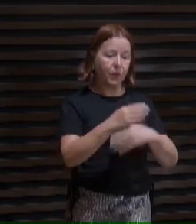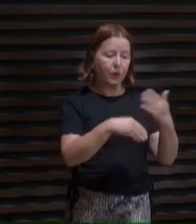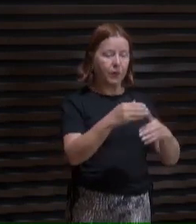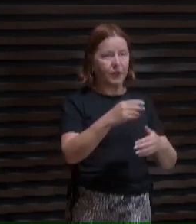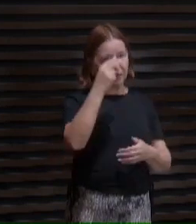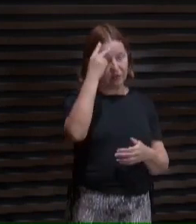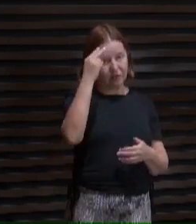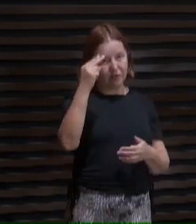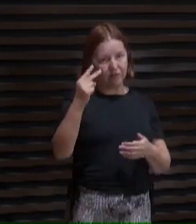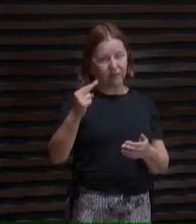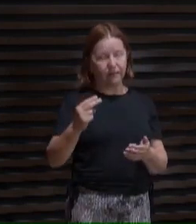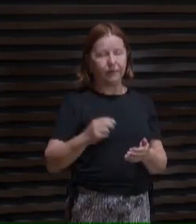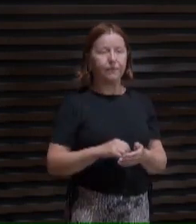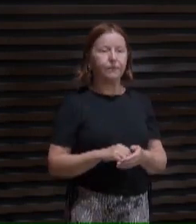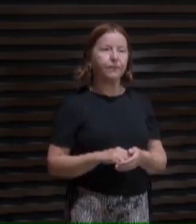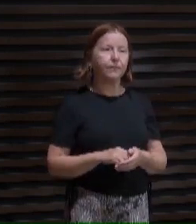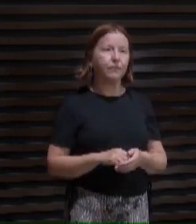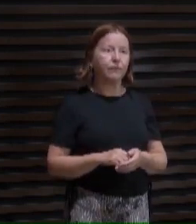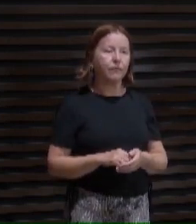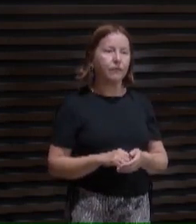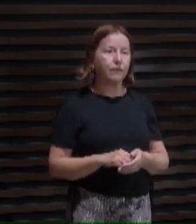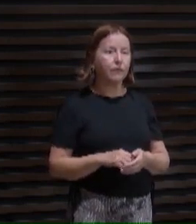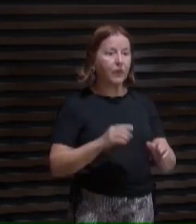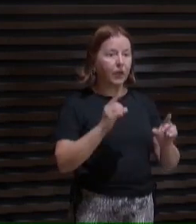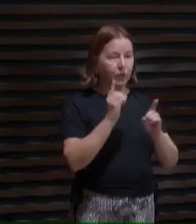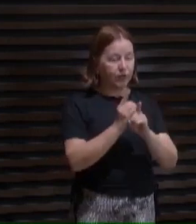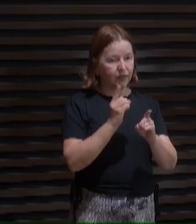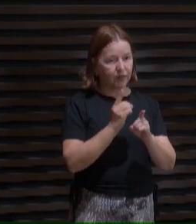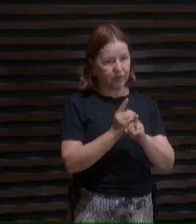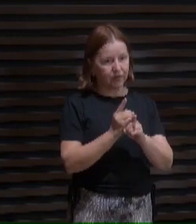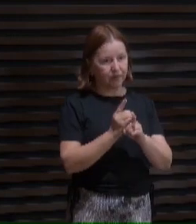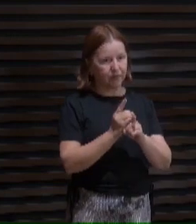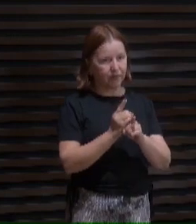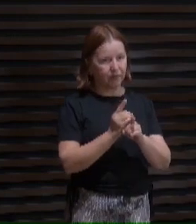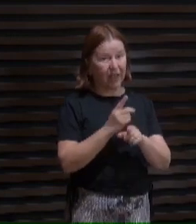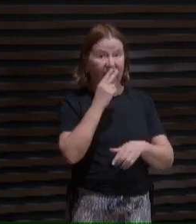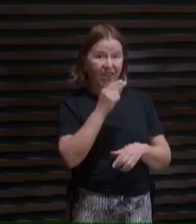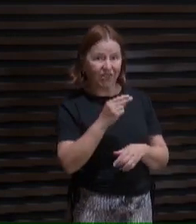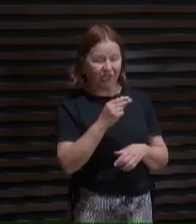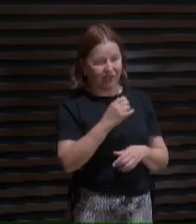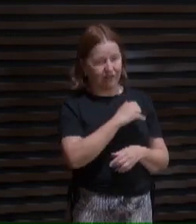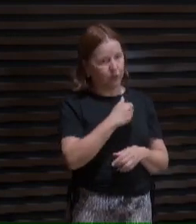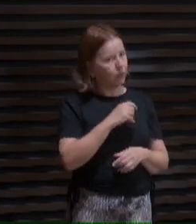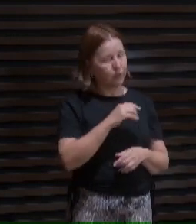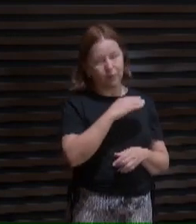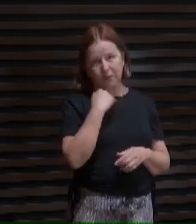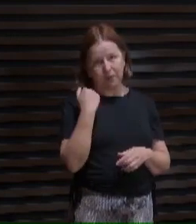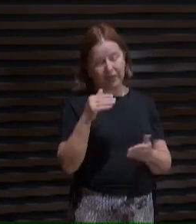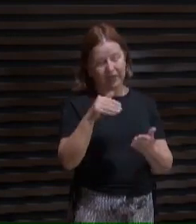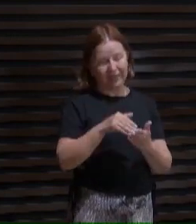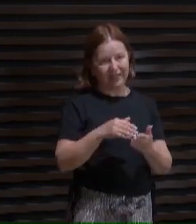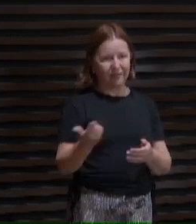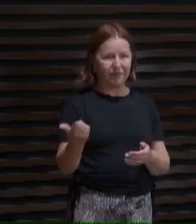histórico. E os discípulos tinham uma ideia de que João não morreria até a vinda